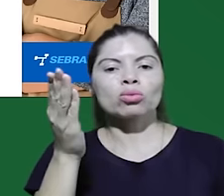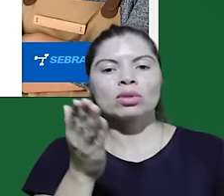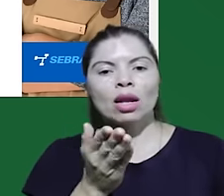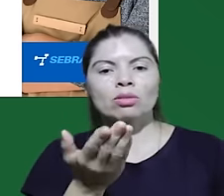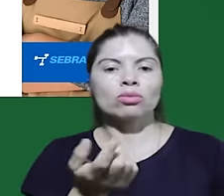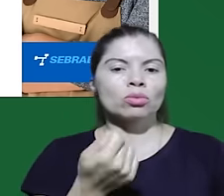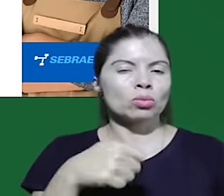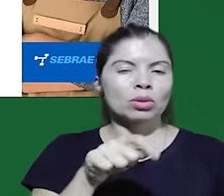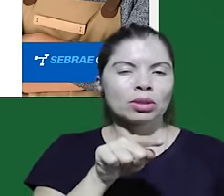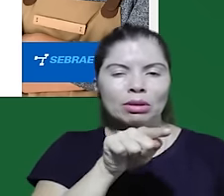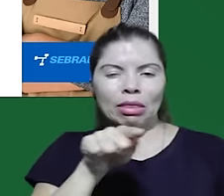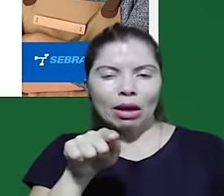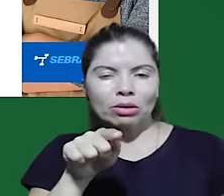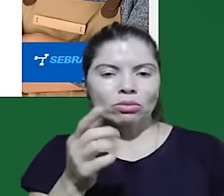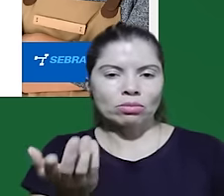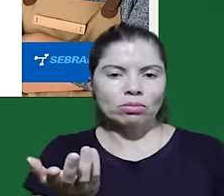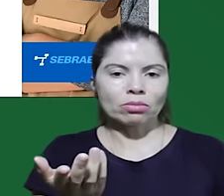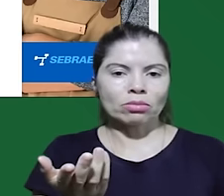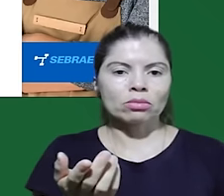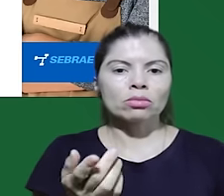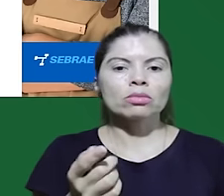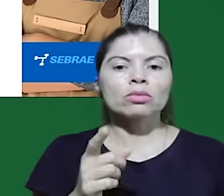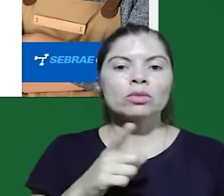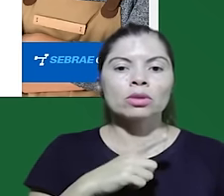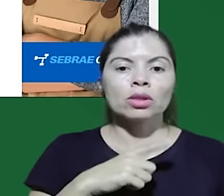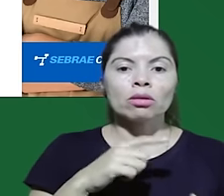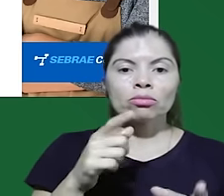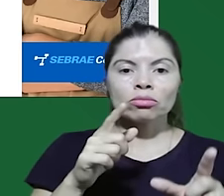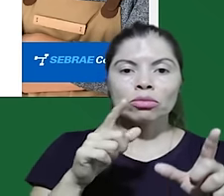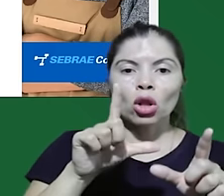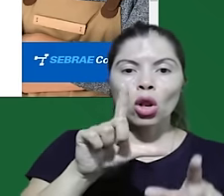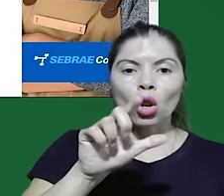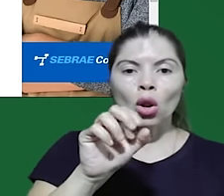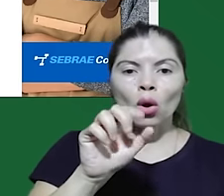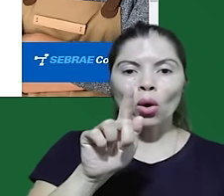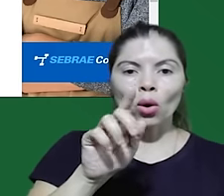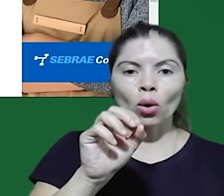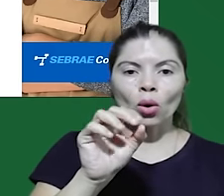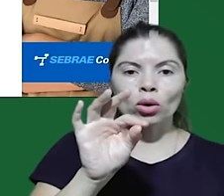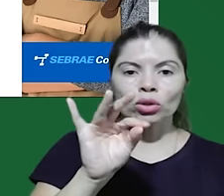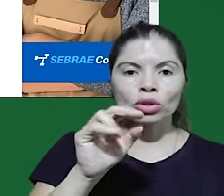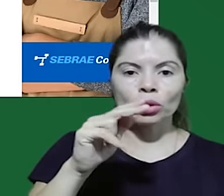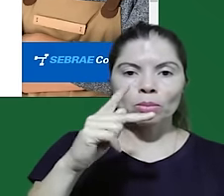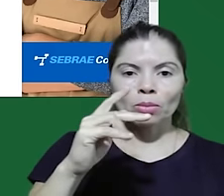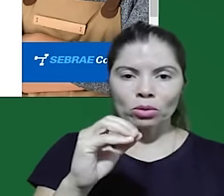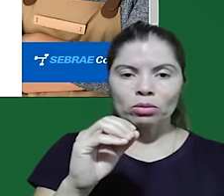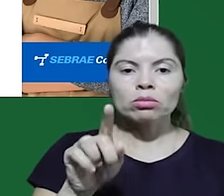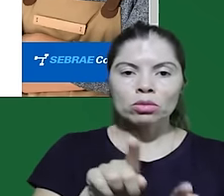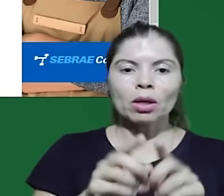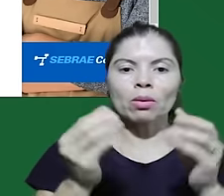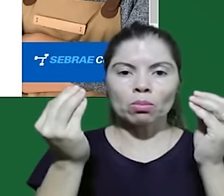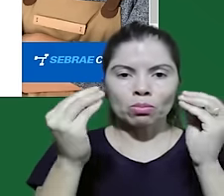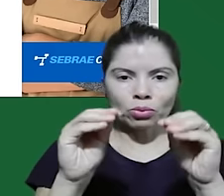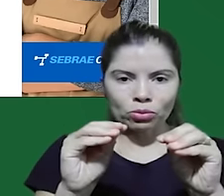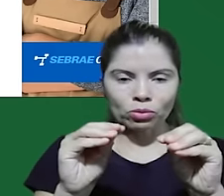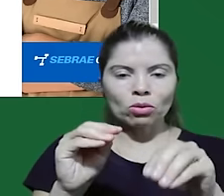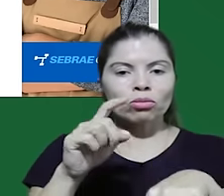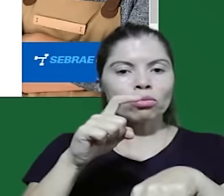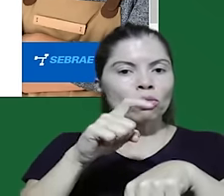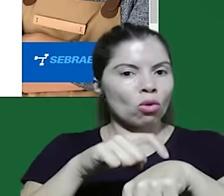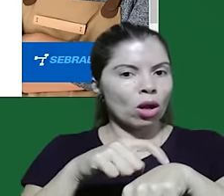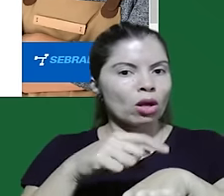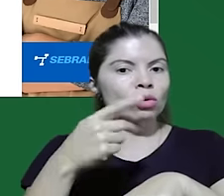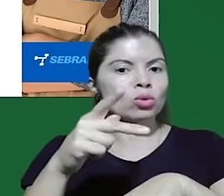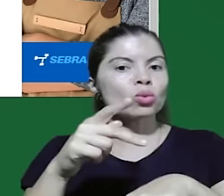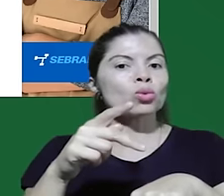logotipo também você pode inserir o logotipo para aparecer lá na sua nota fiscal mais adiante o fuso horário você aponta Qual é a sua